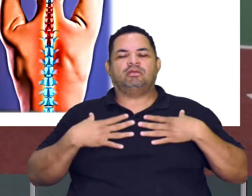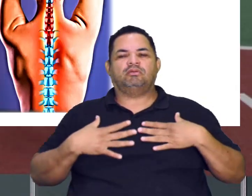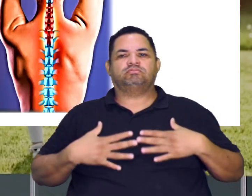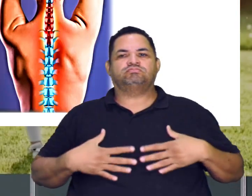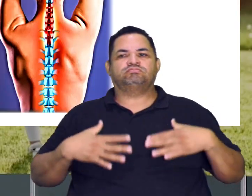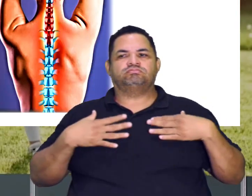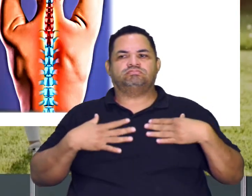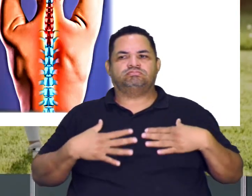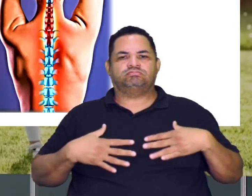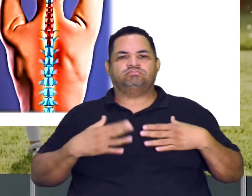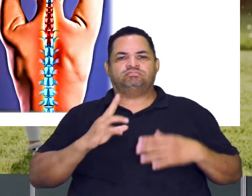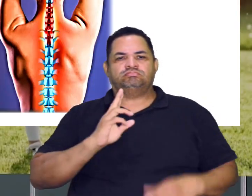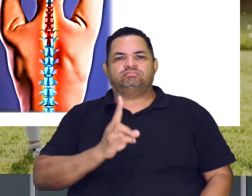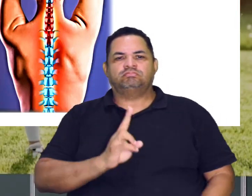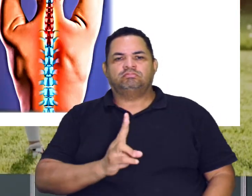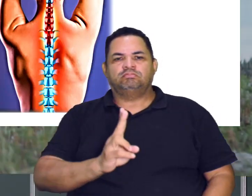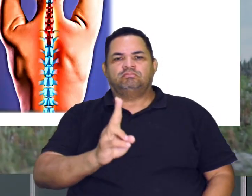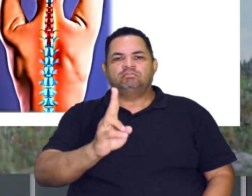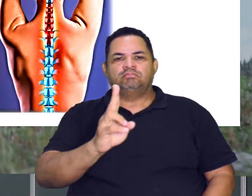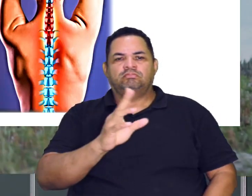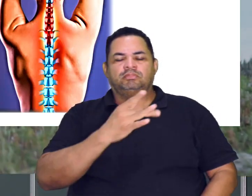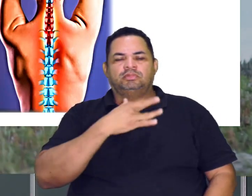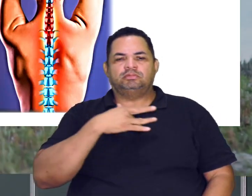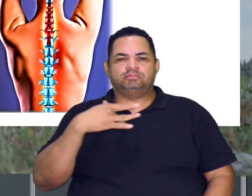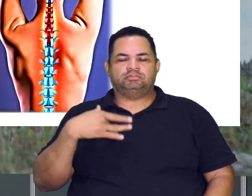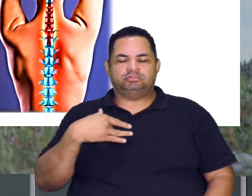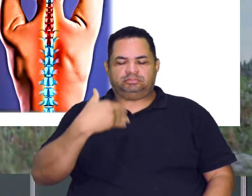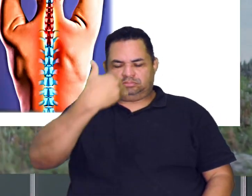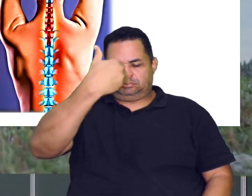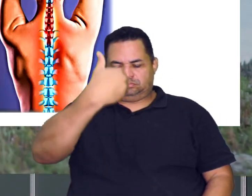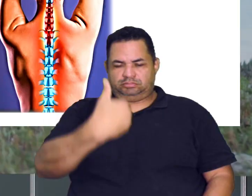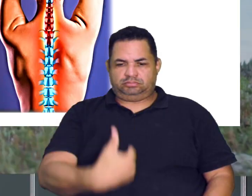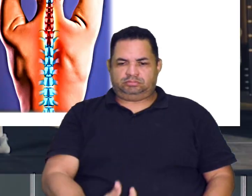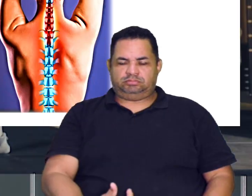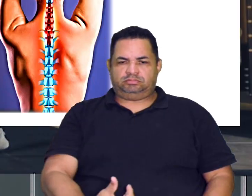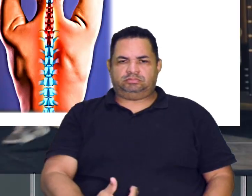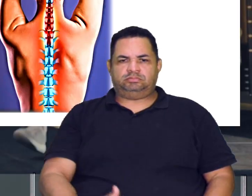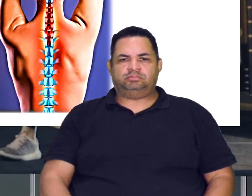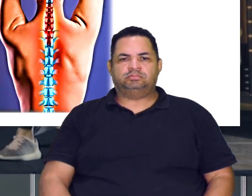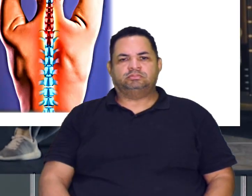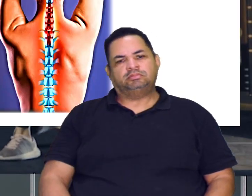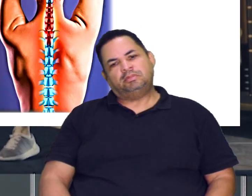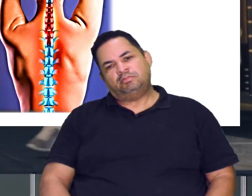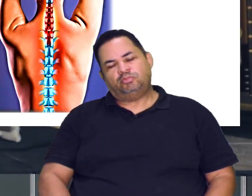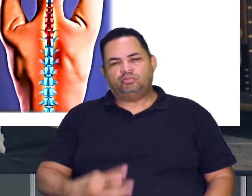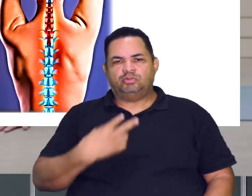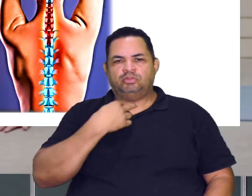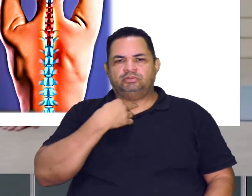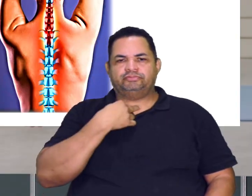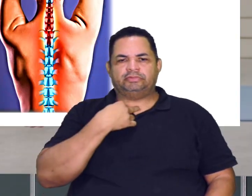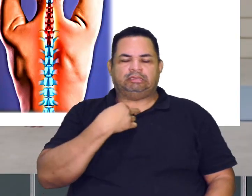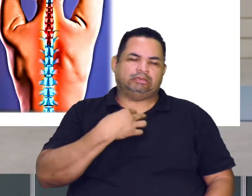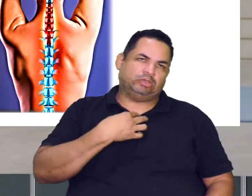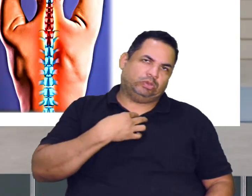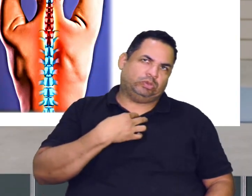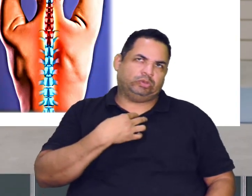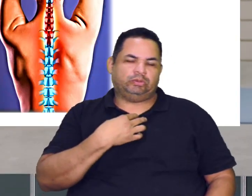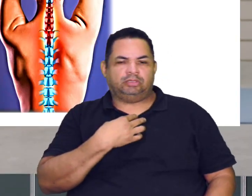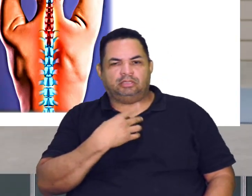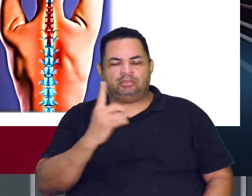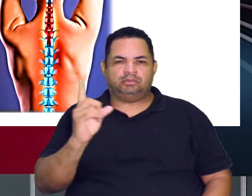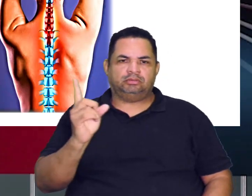relaxada, tranquila, mantendo aí a saúde da tua coluna, sem ficar todo retorcido. Combinado